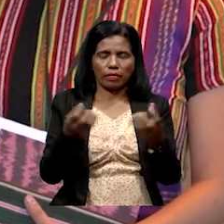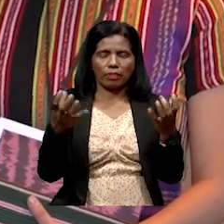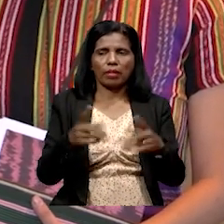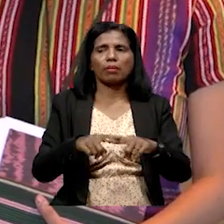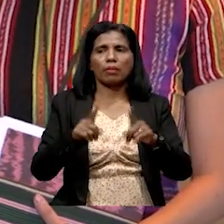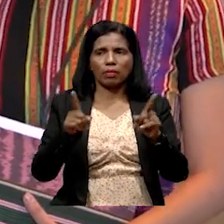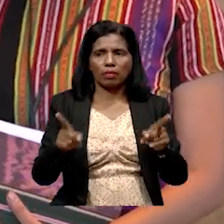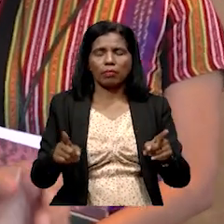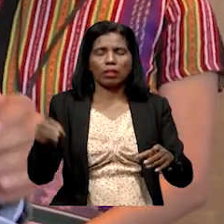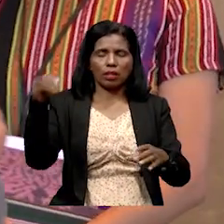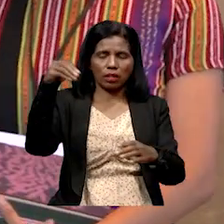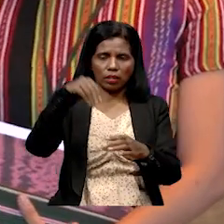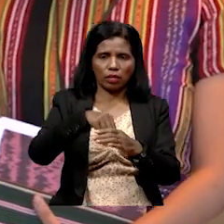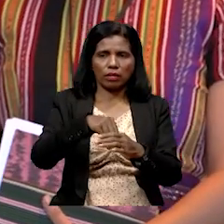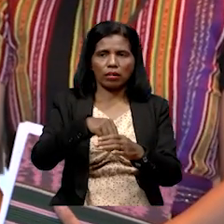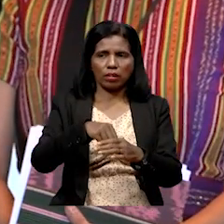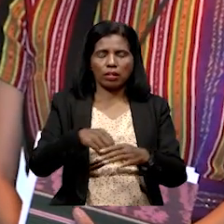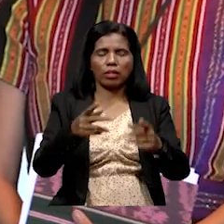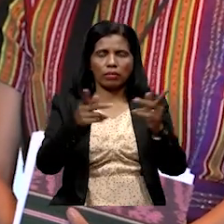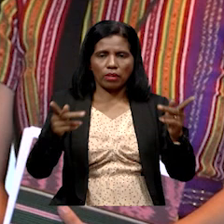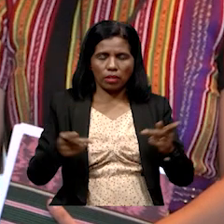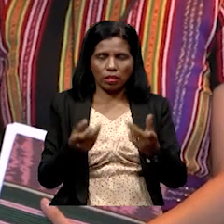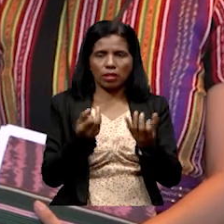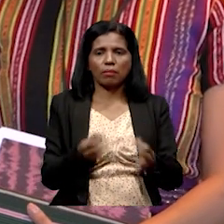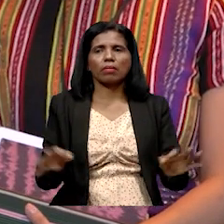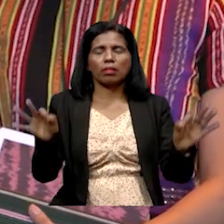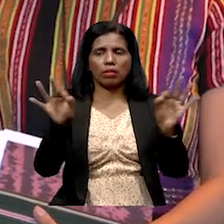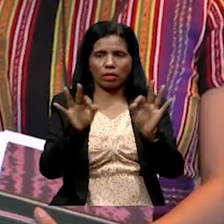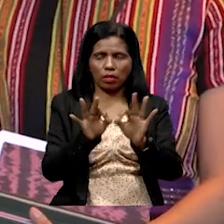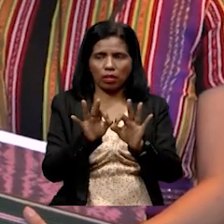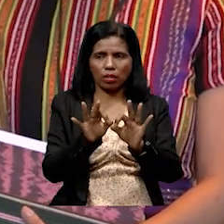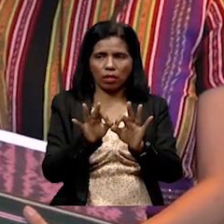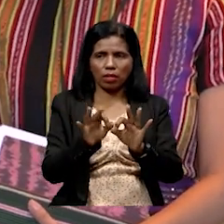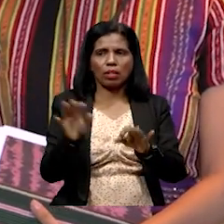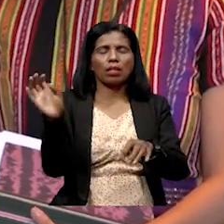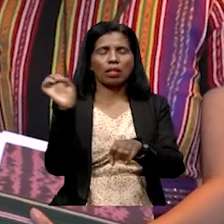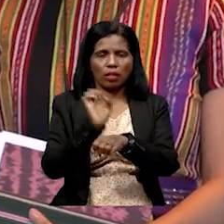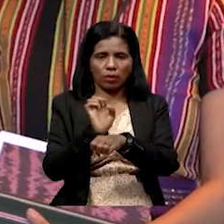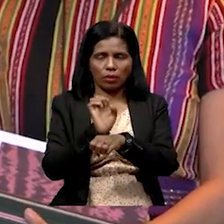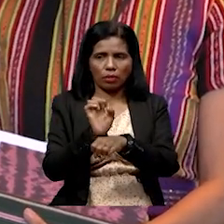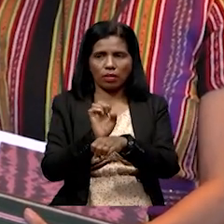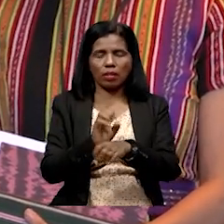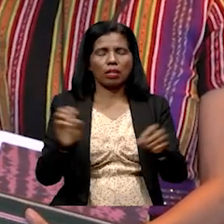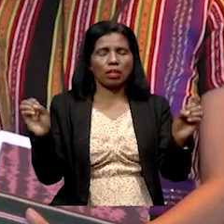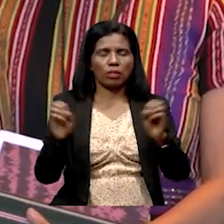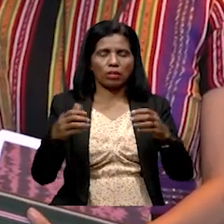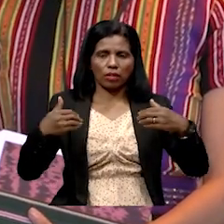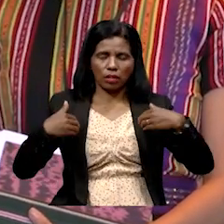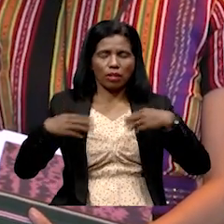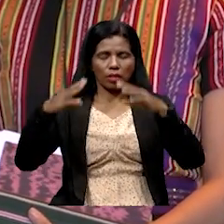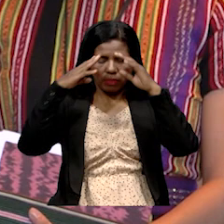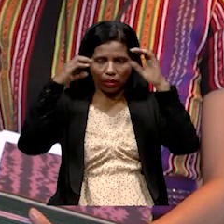ve incluindo area na ve importante ta teve ma area ekonomia ke la os kanar presidente